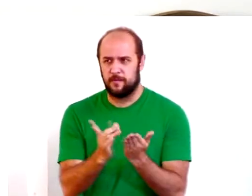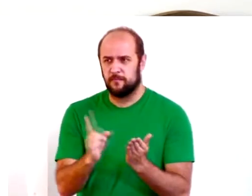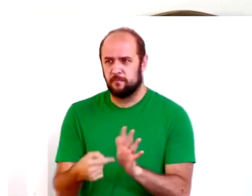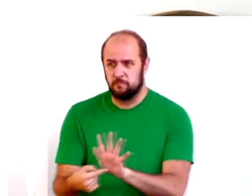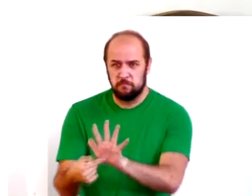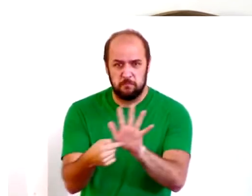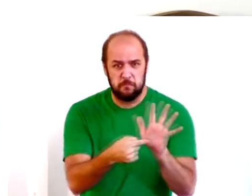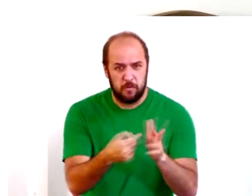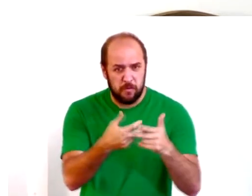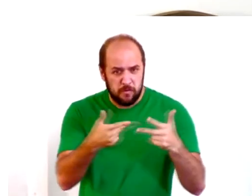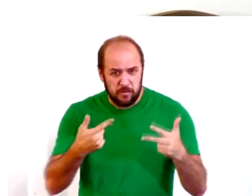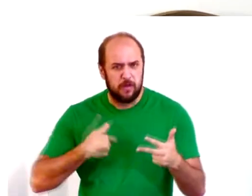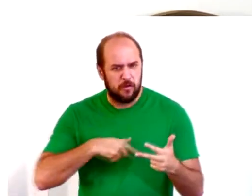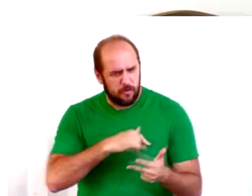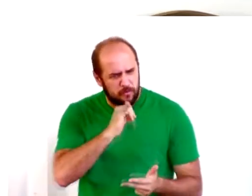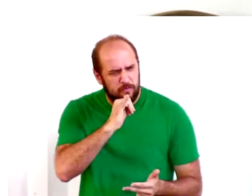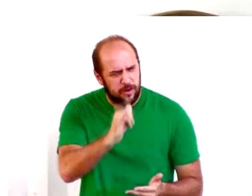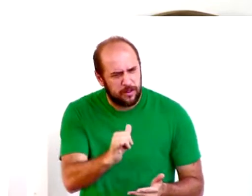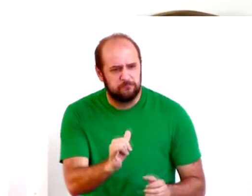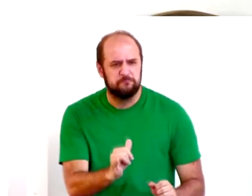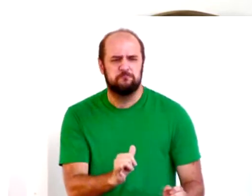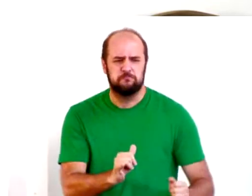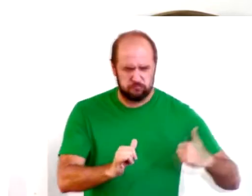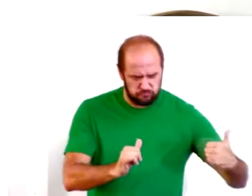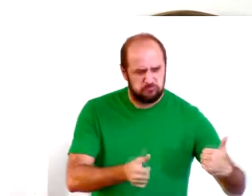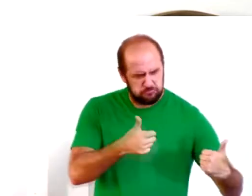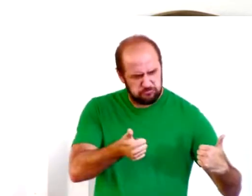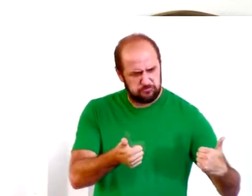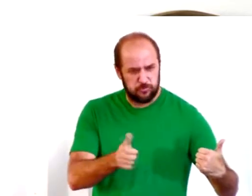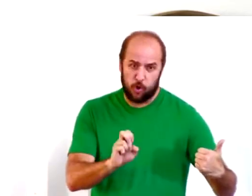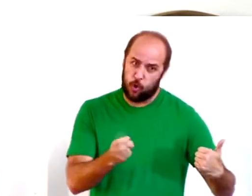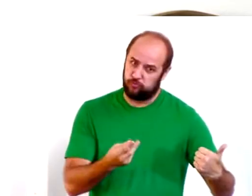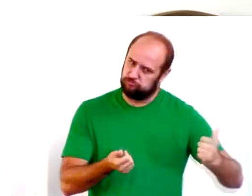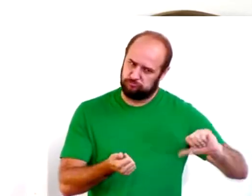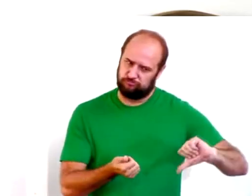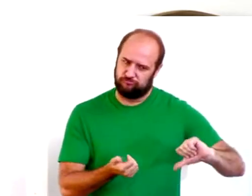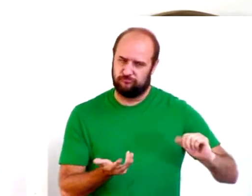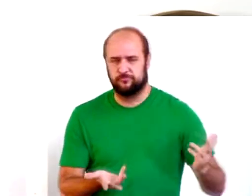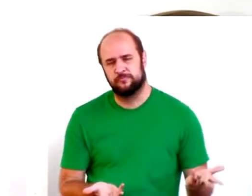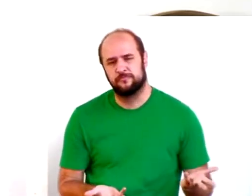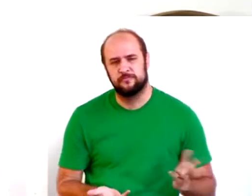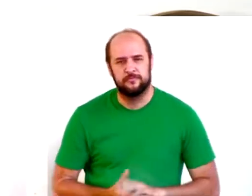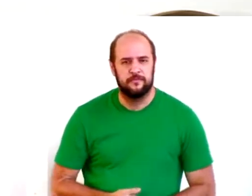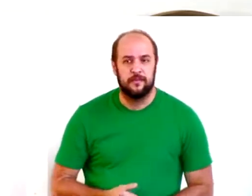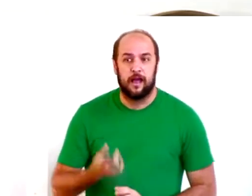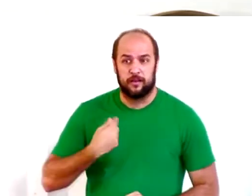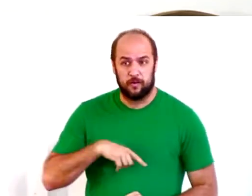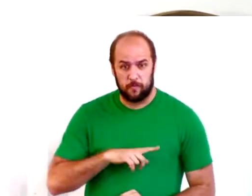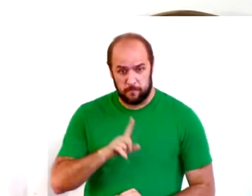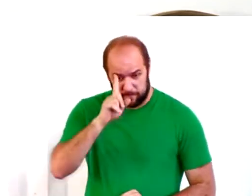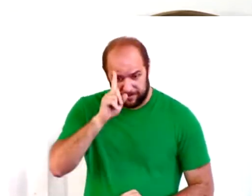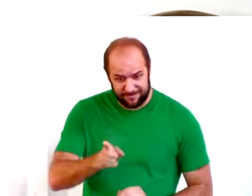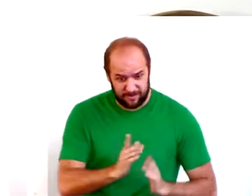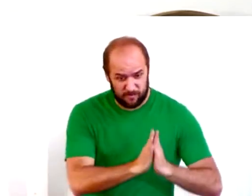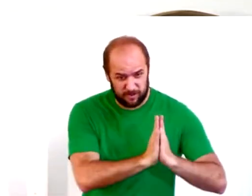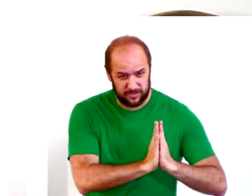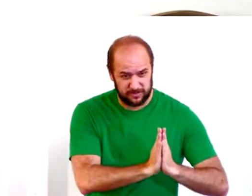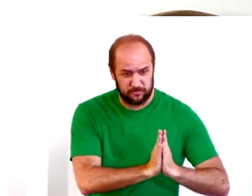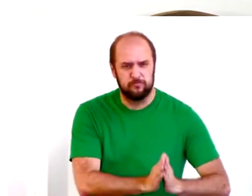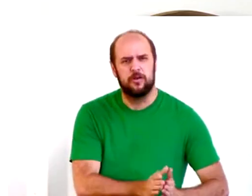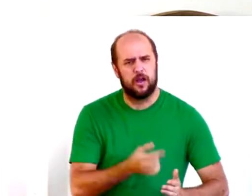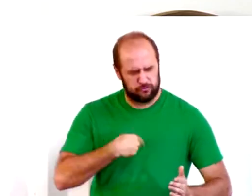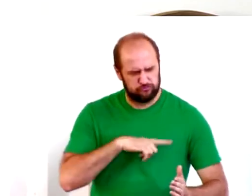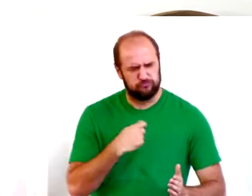nós dizemos se ok, é isso, ou se não. A Bíblia nos manda orar e ok,